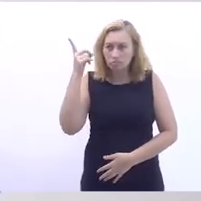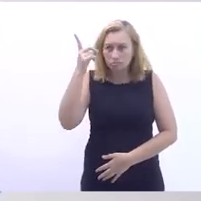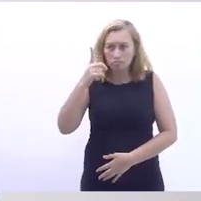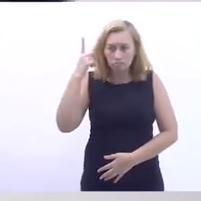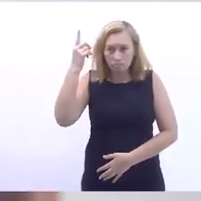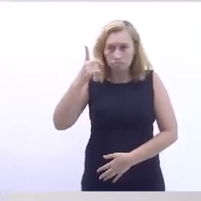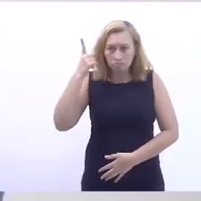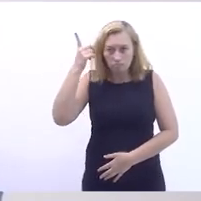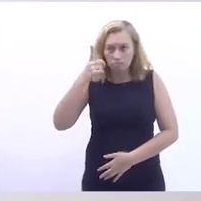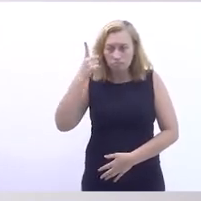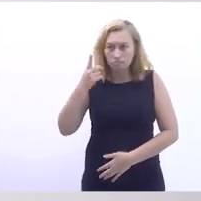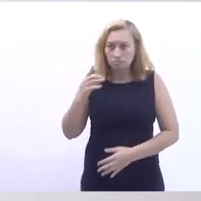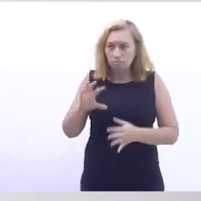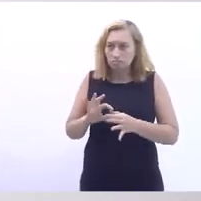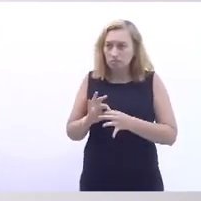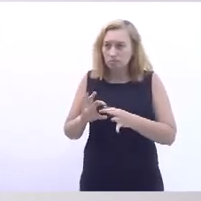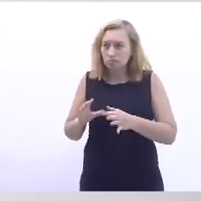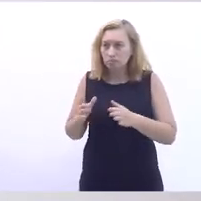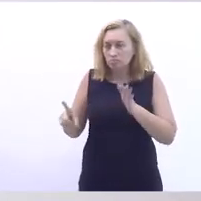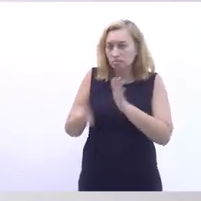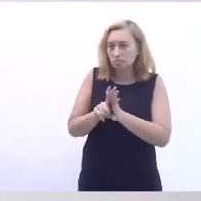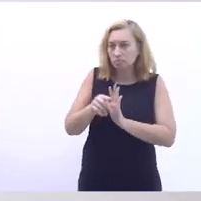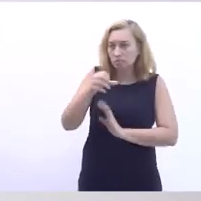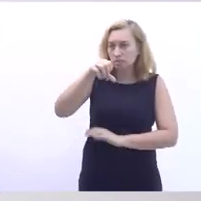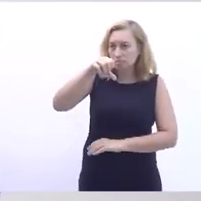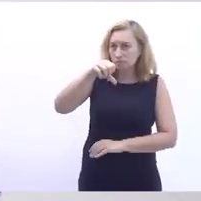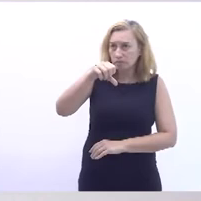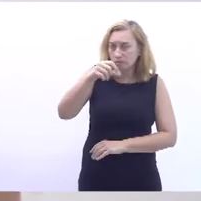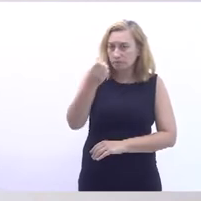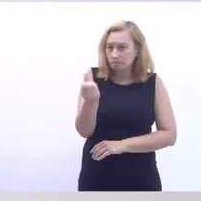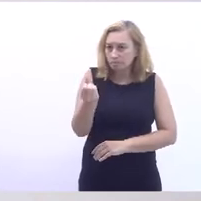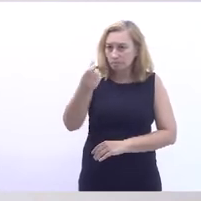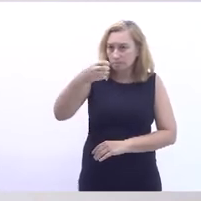quando entrou em vigor a lei 6368